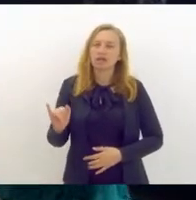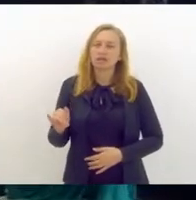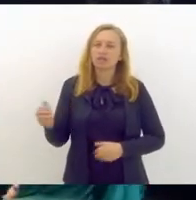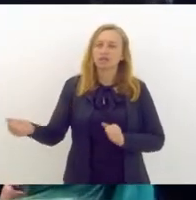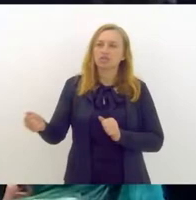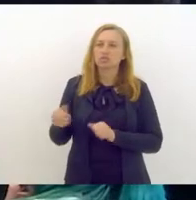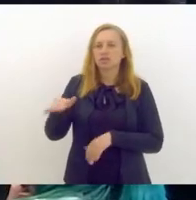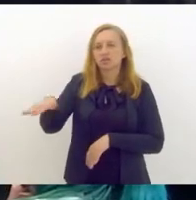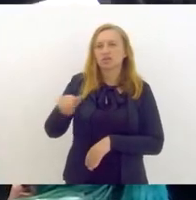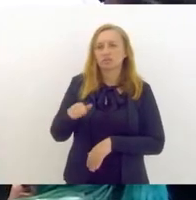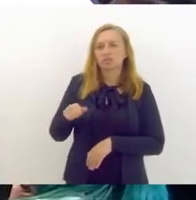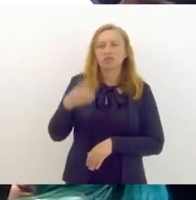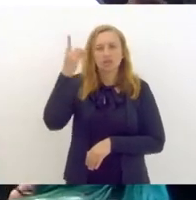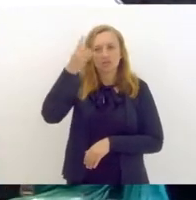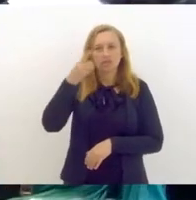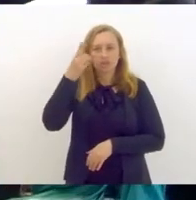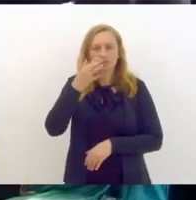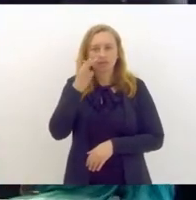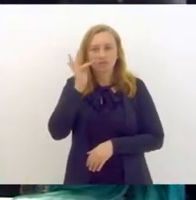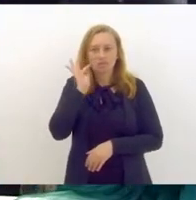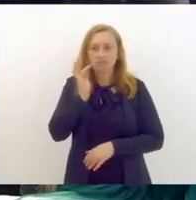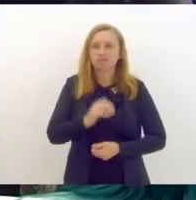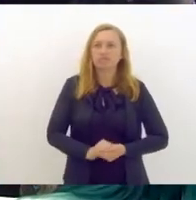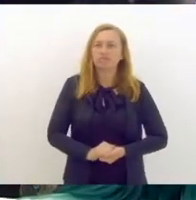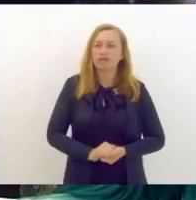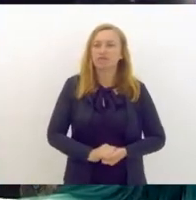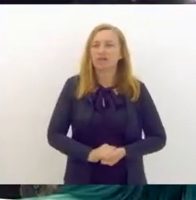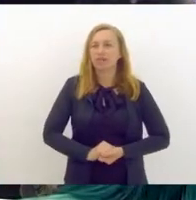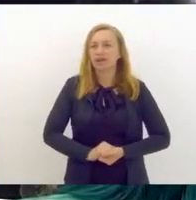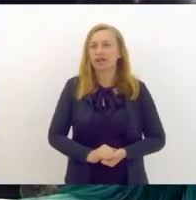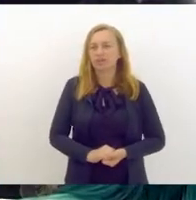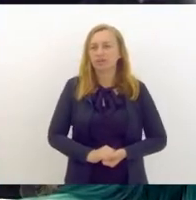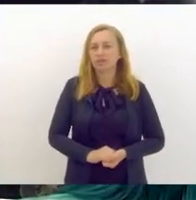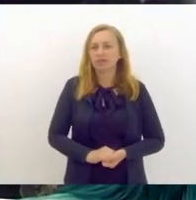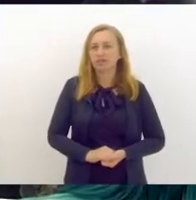aqui o deputado Flávio Serafim, membro da comissão.